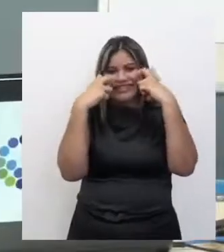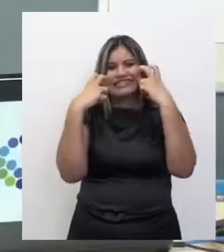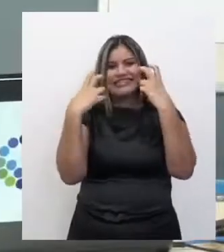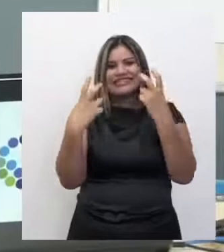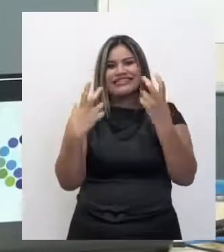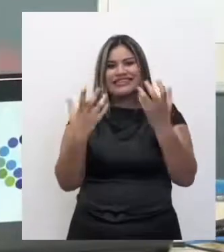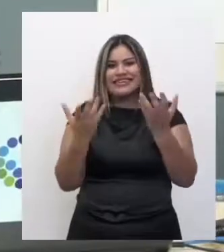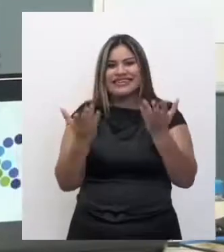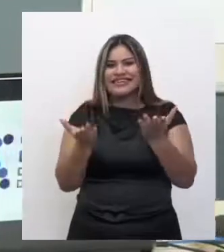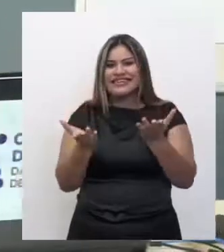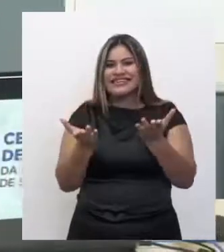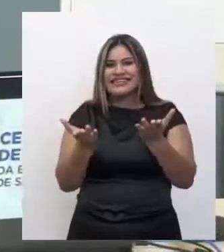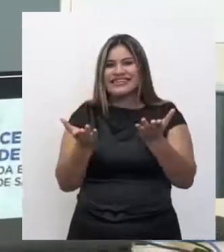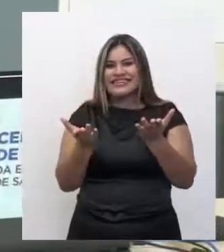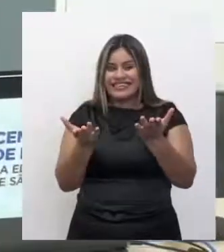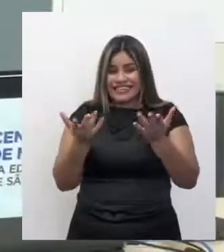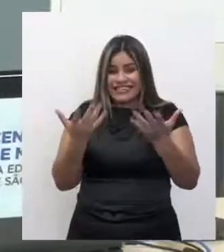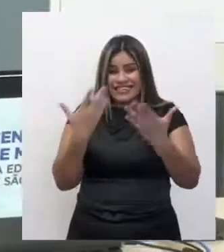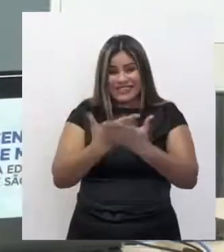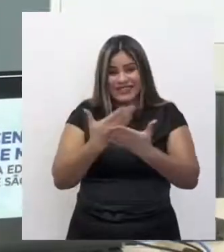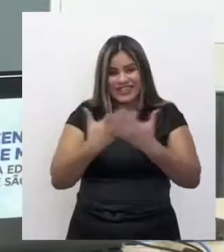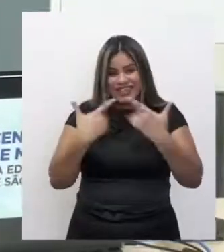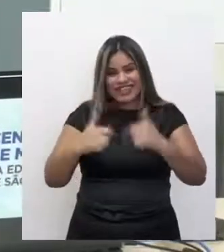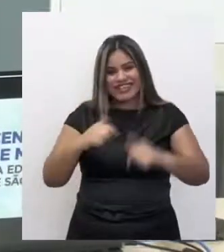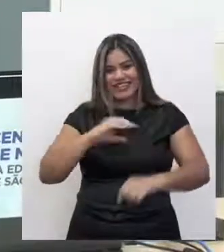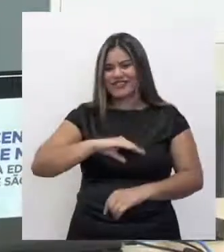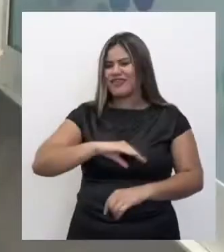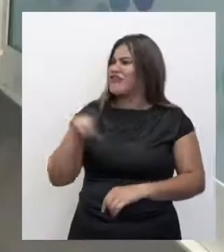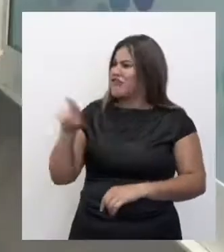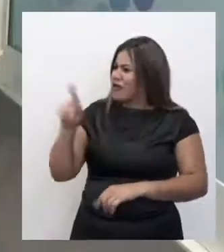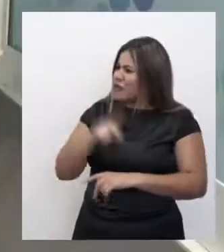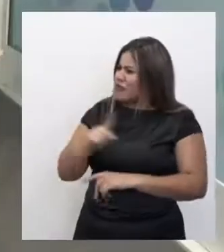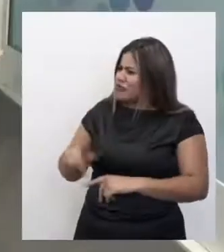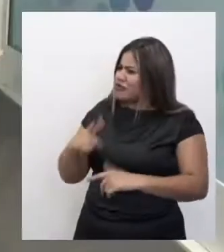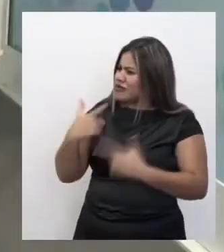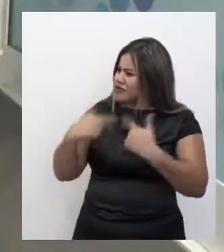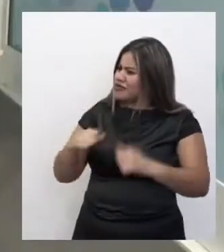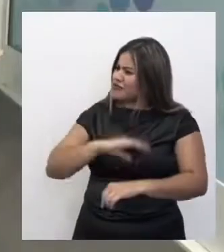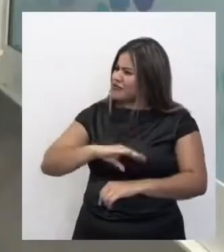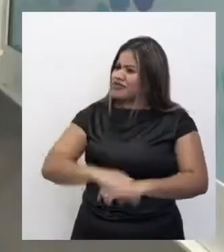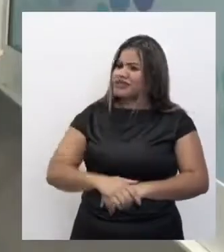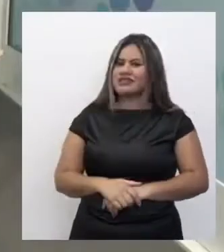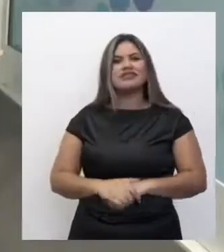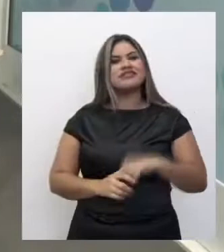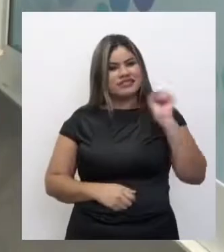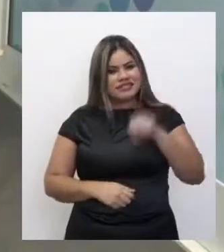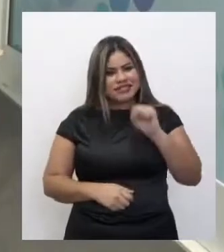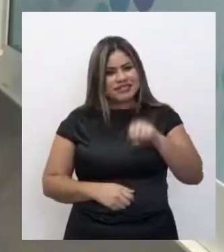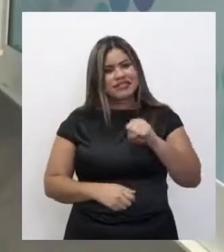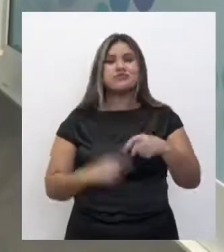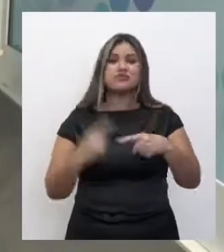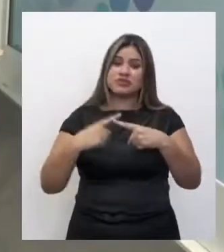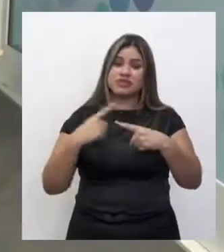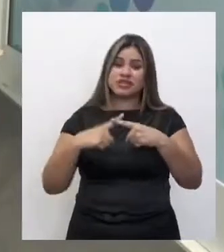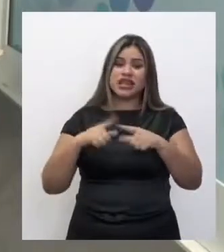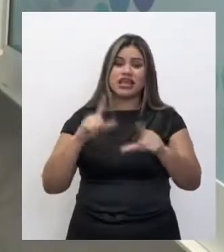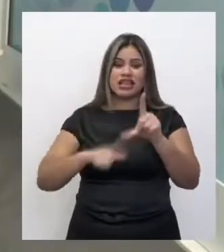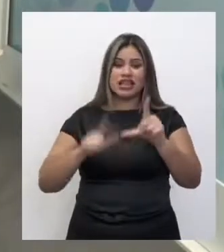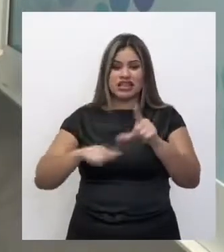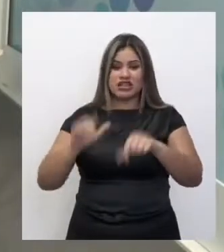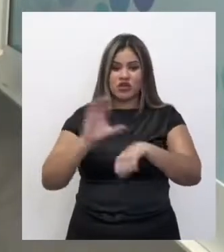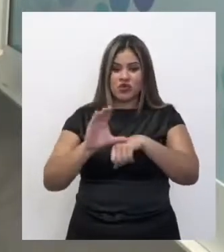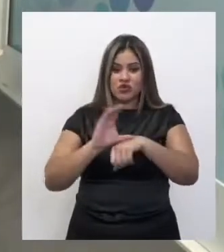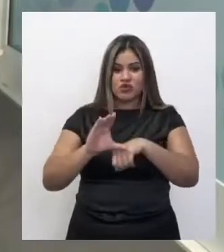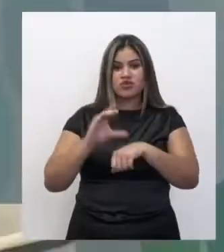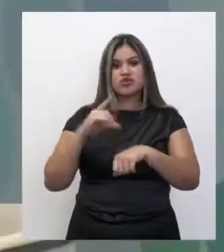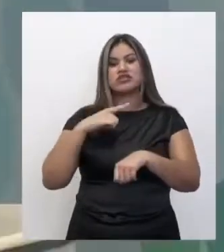portuguesa. Ô, Ed, você precisa de língua portuguesa? Sim, também. Quando a gente faz o curso de letras, né, a gente acaba,